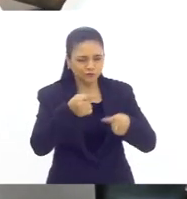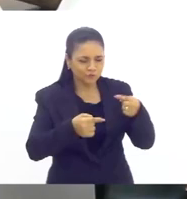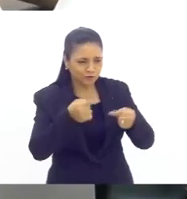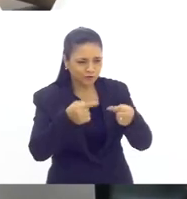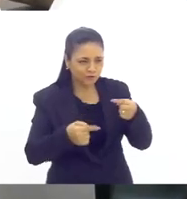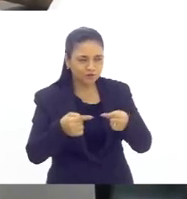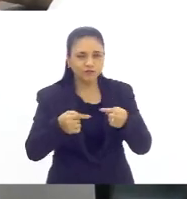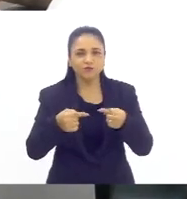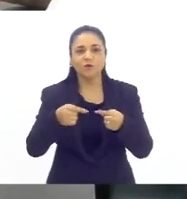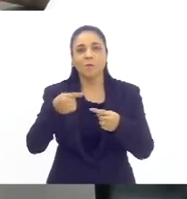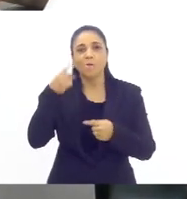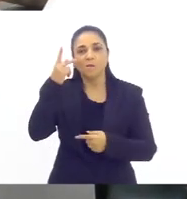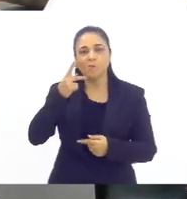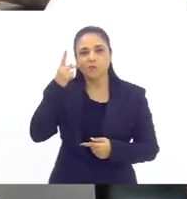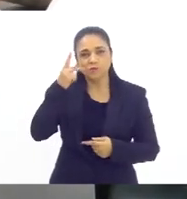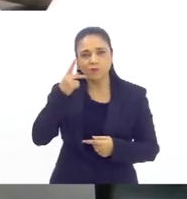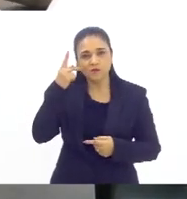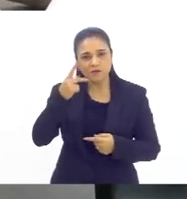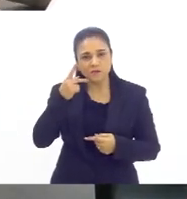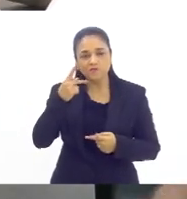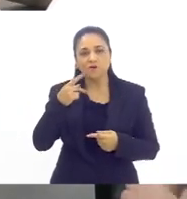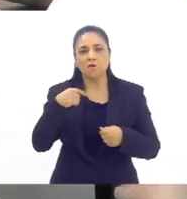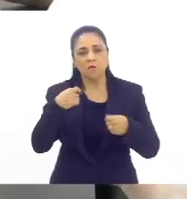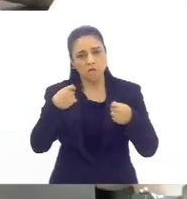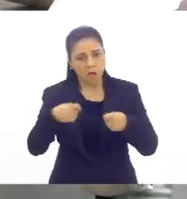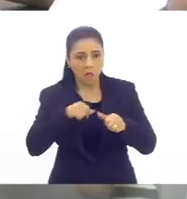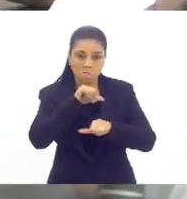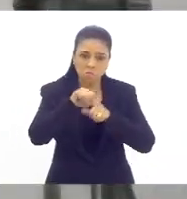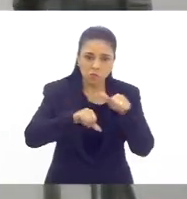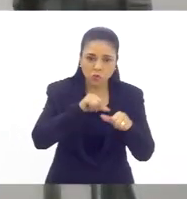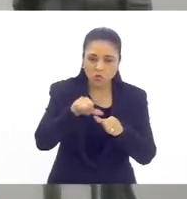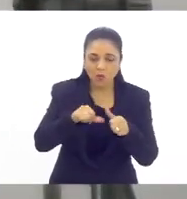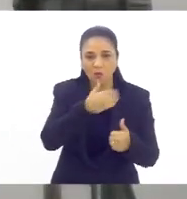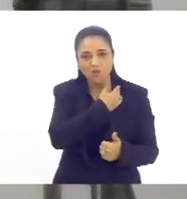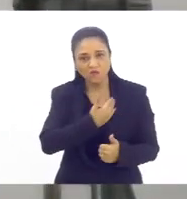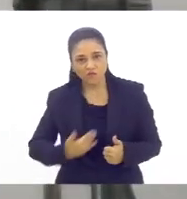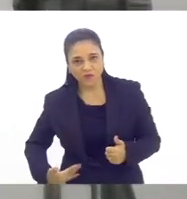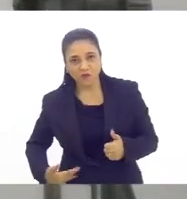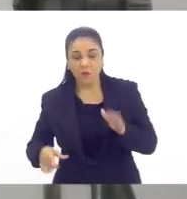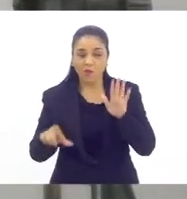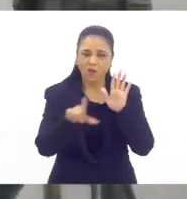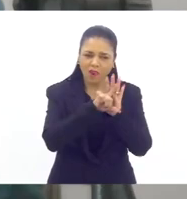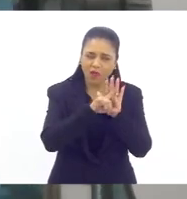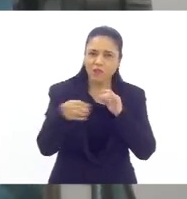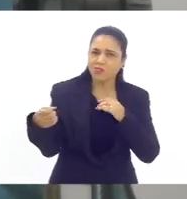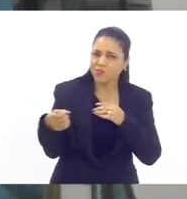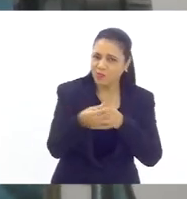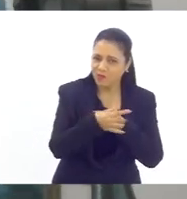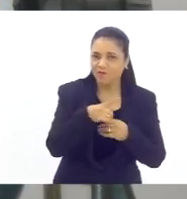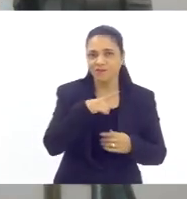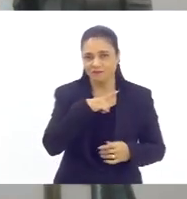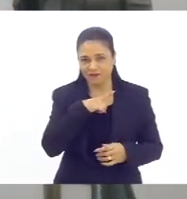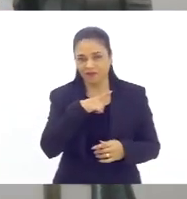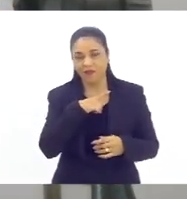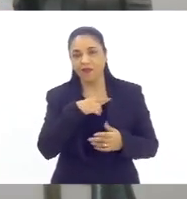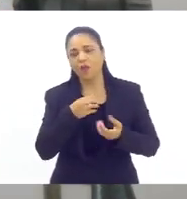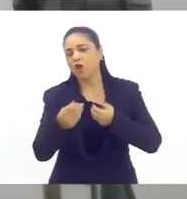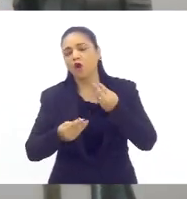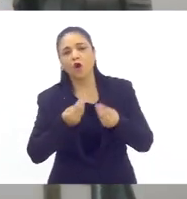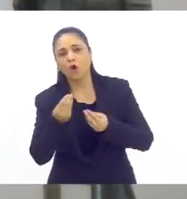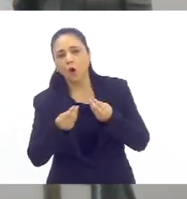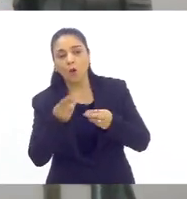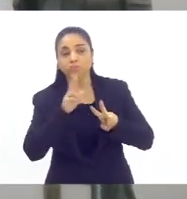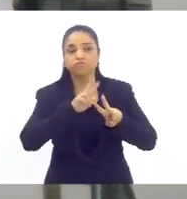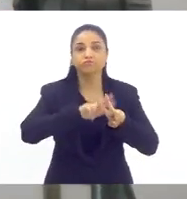mas é que as coisas estão mudando para mudou o governo né Tem leis novas como tá coisa questão da